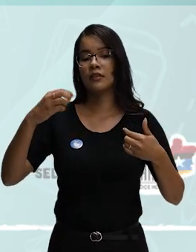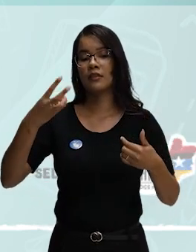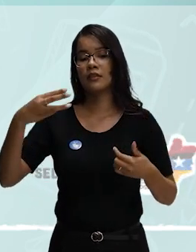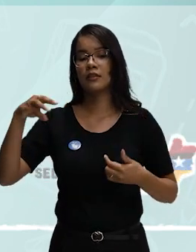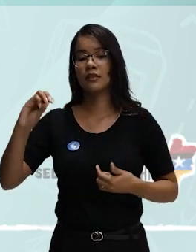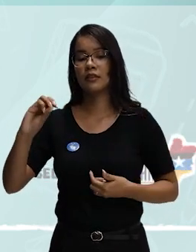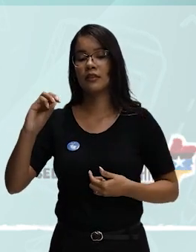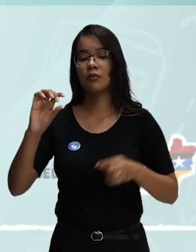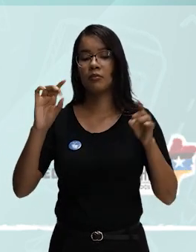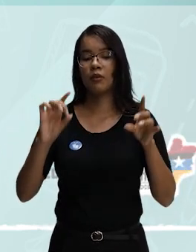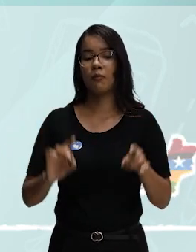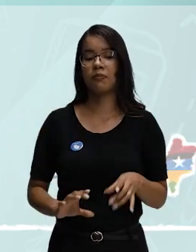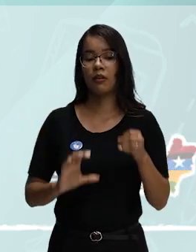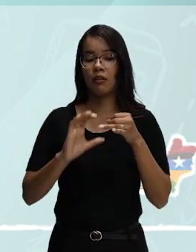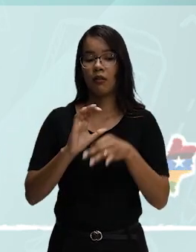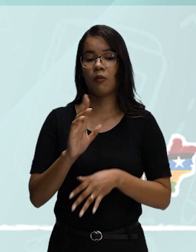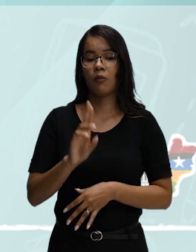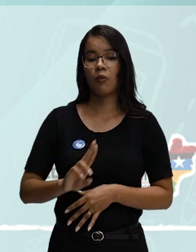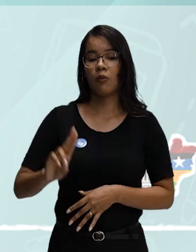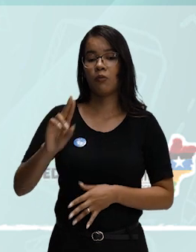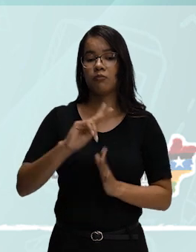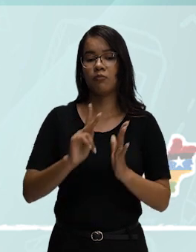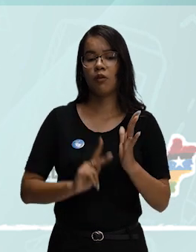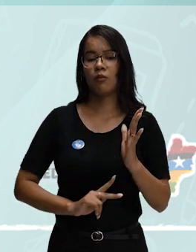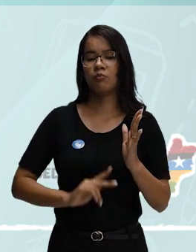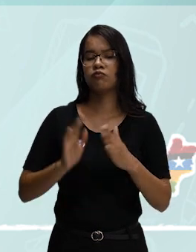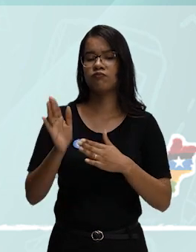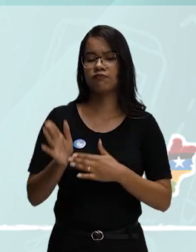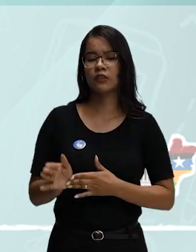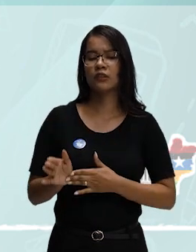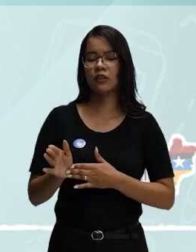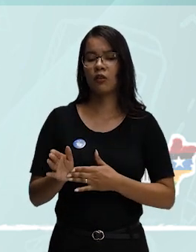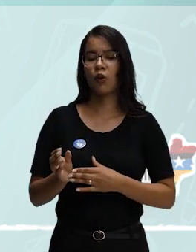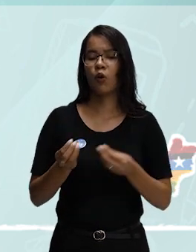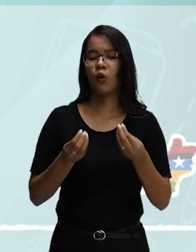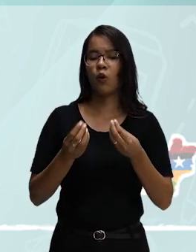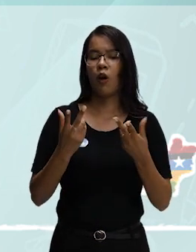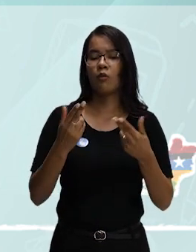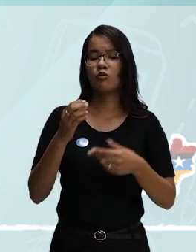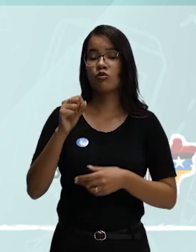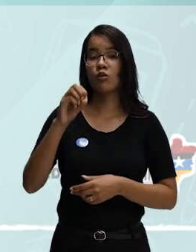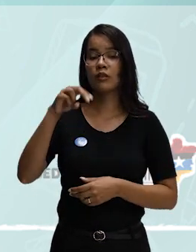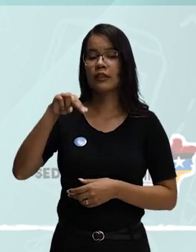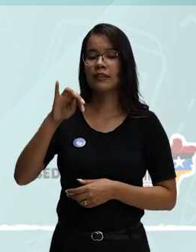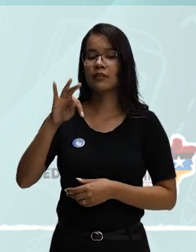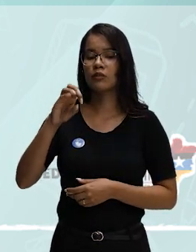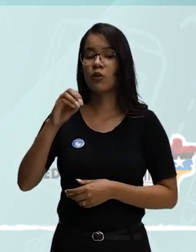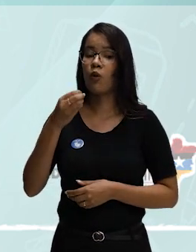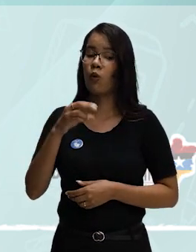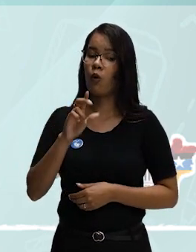forma fixa, como o soneto, linguagem rebuscada e acadêmica,